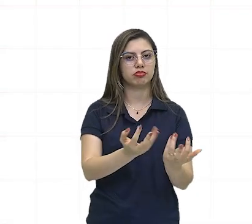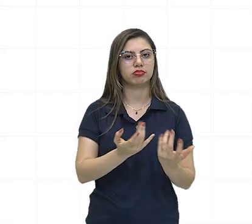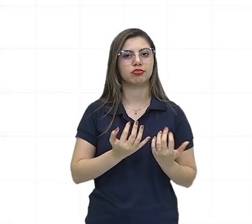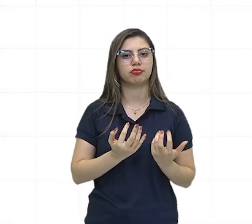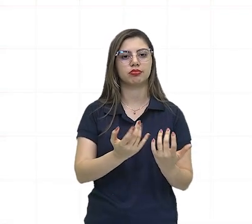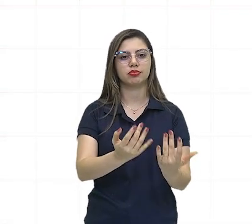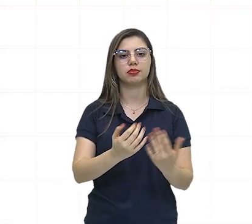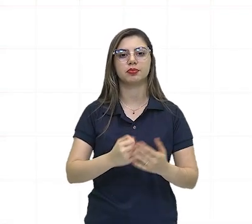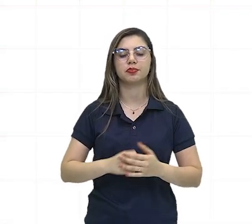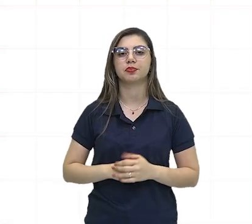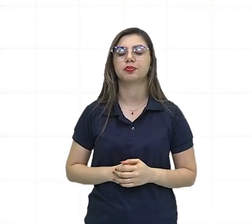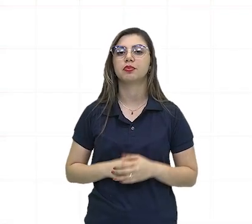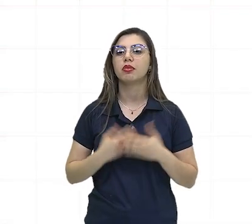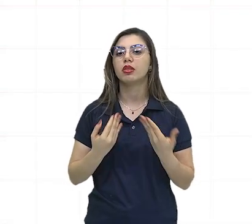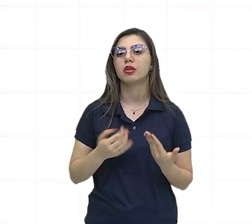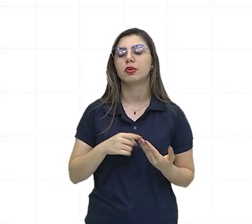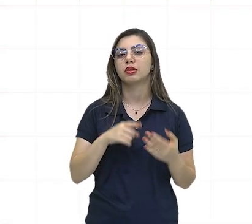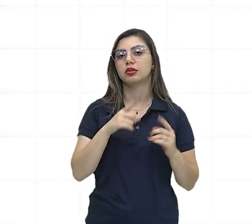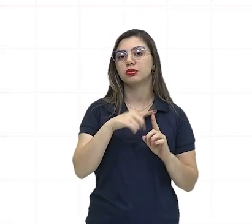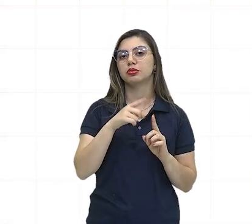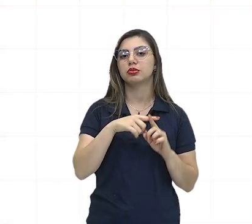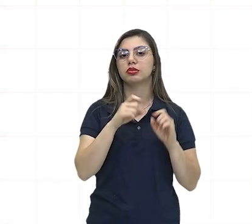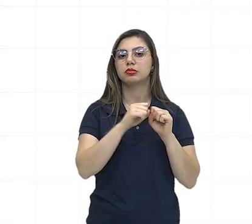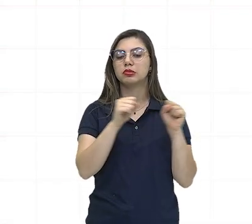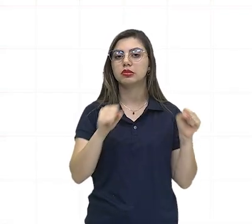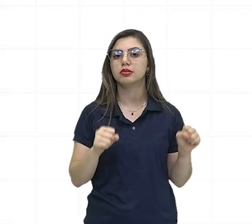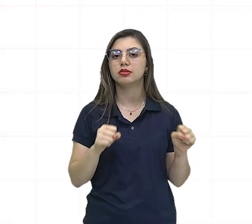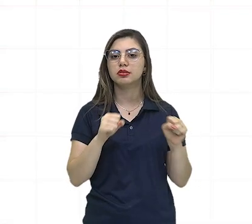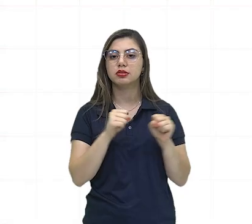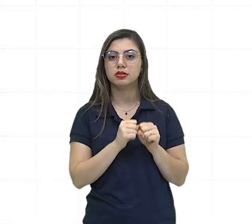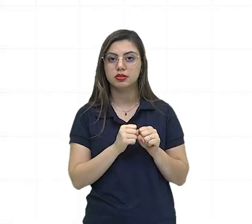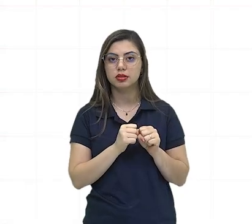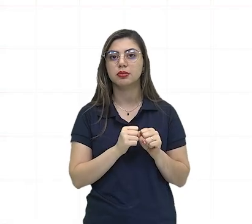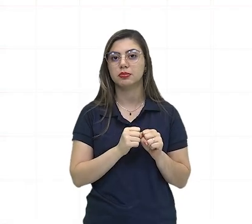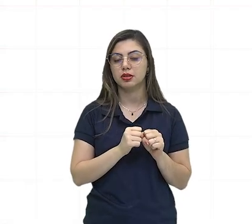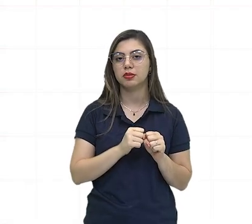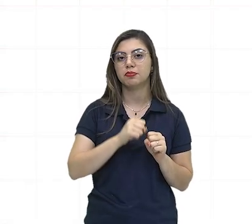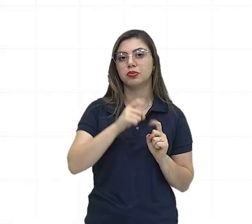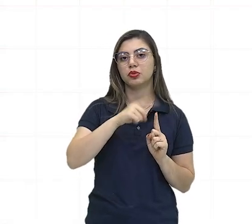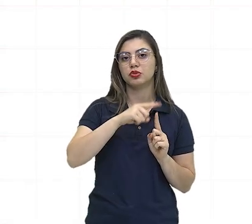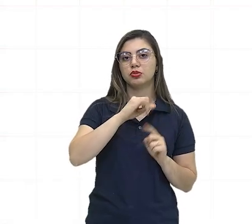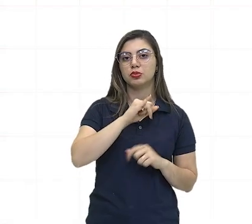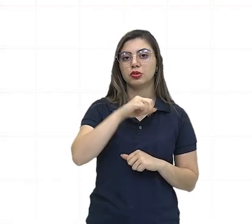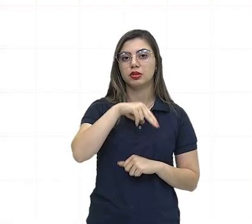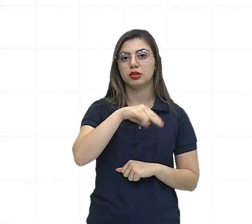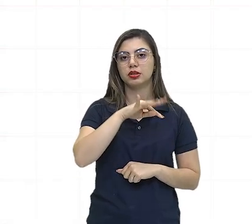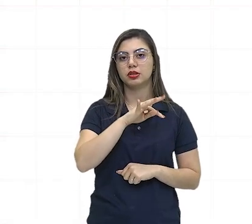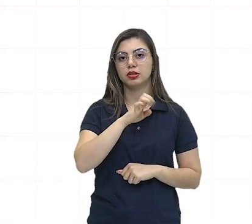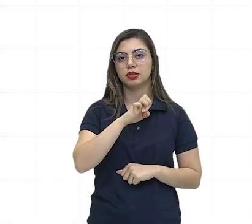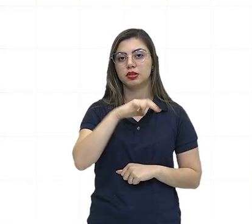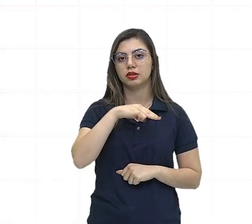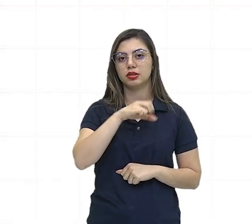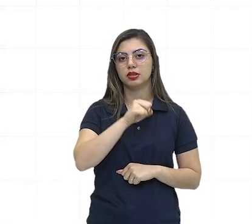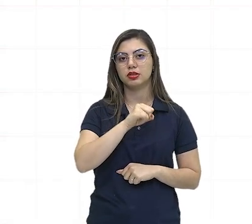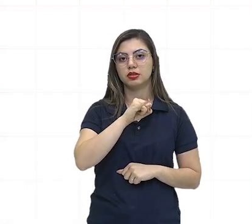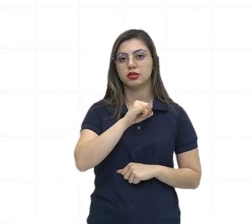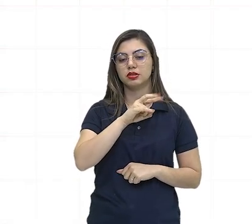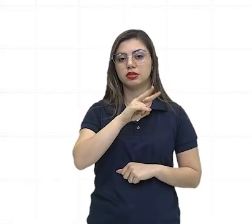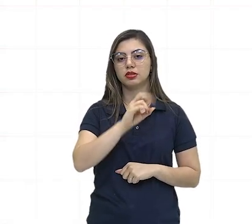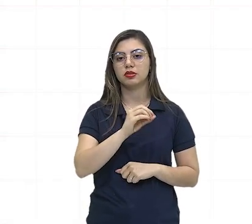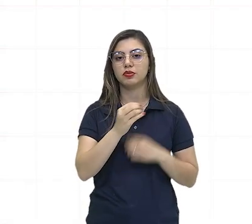plantas. Nesse sistema de produção agrícola intensiva, há a utilização